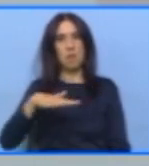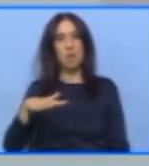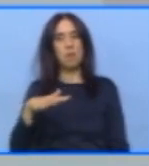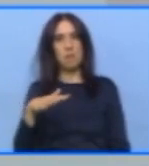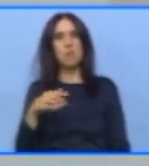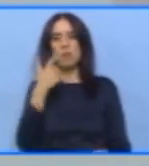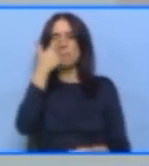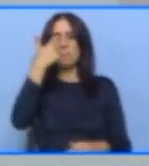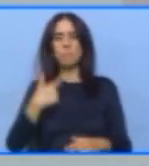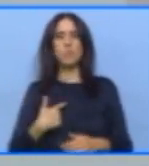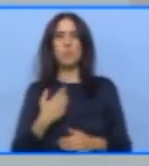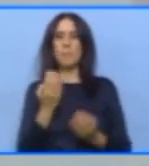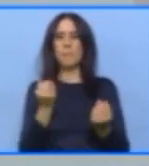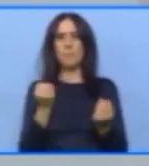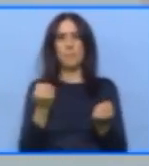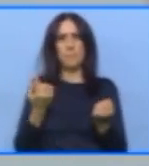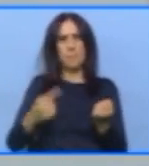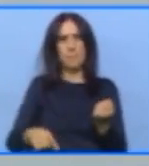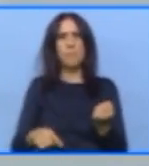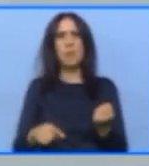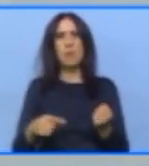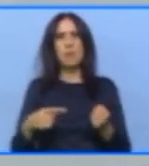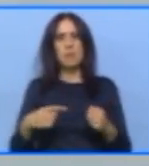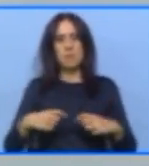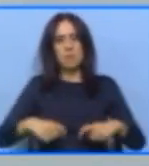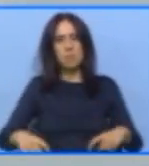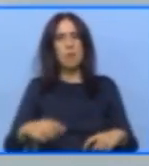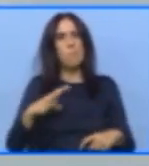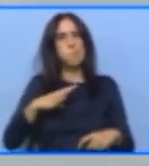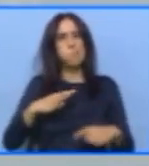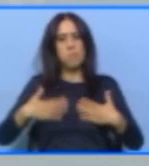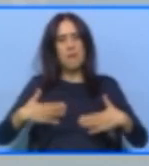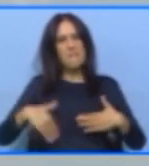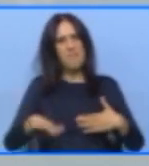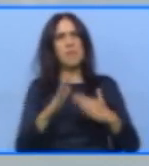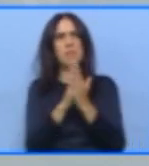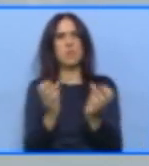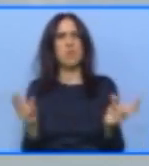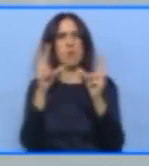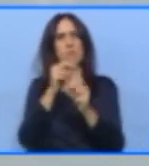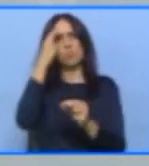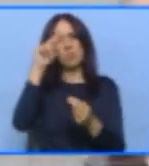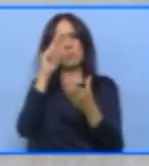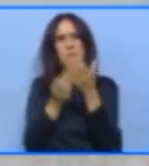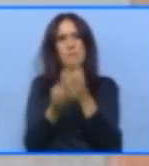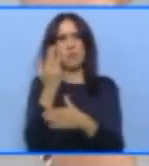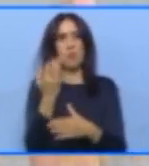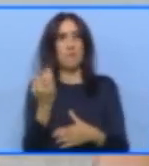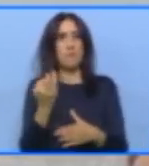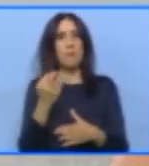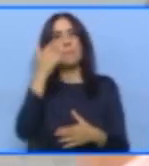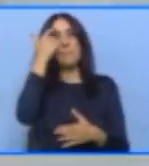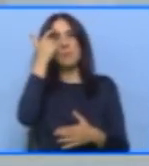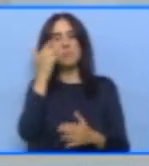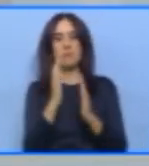pé descalço e o calção roto vai gerar a nova Igreja de Moçambique. E, de facto, quando se pensava que a Igreja de